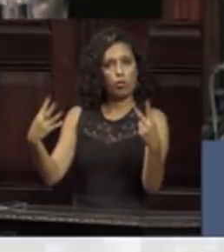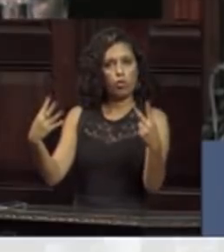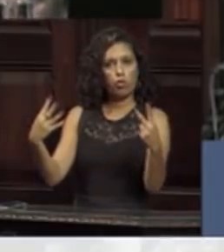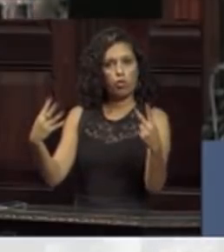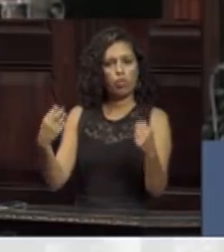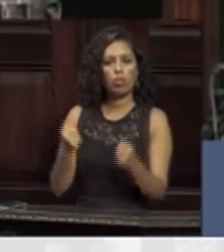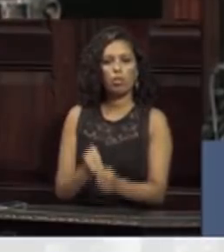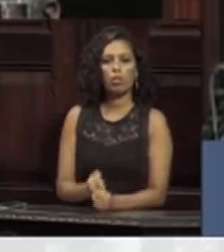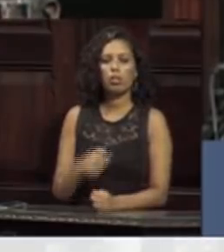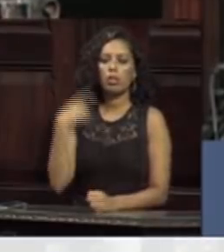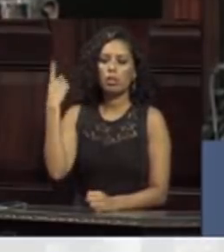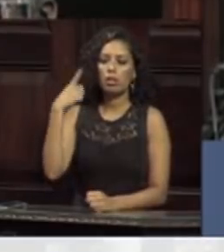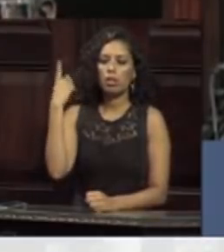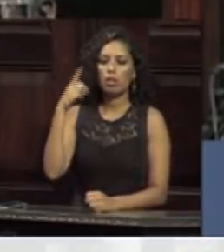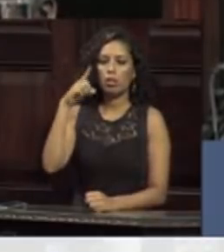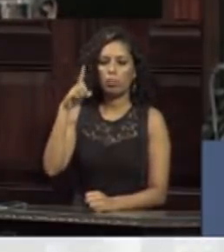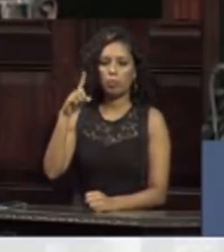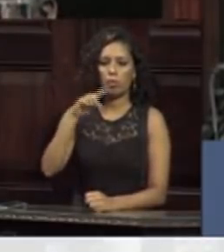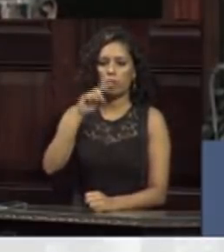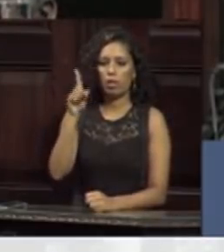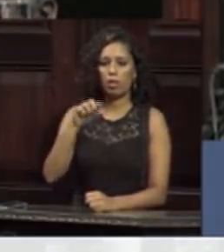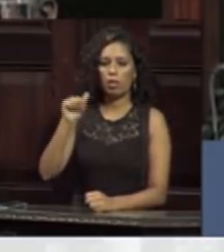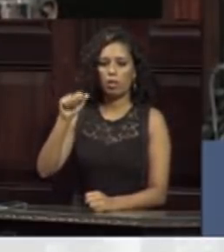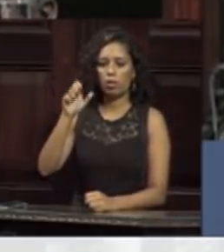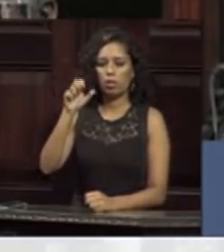Deputado Zaqueu Teixeira.